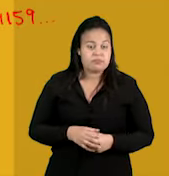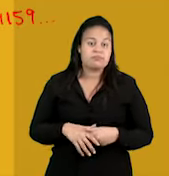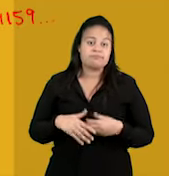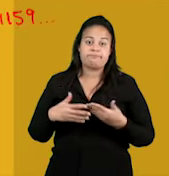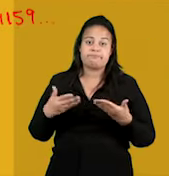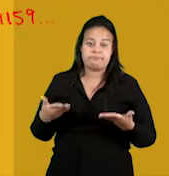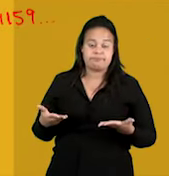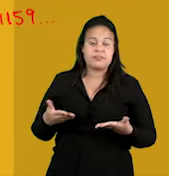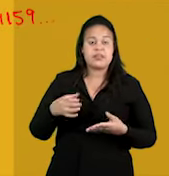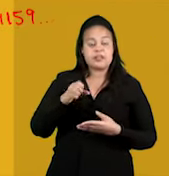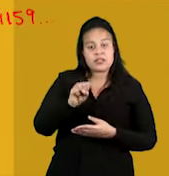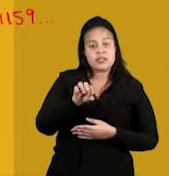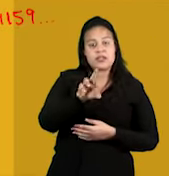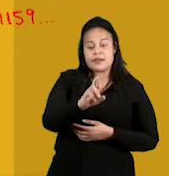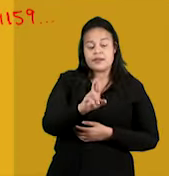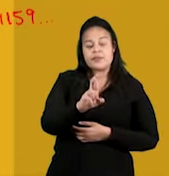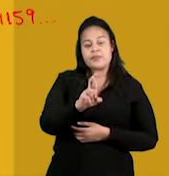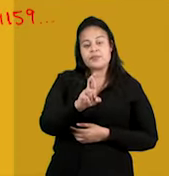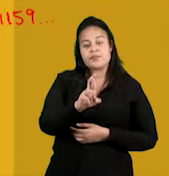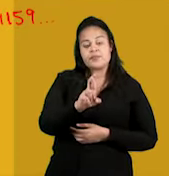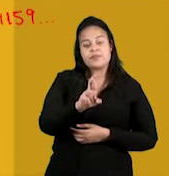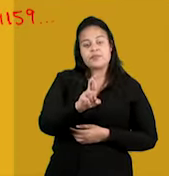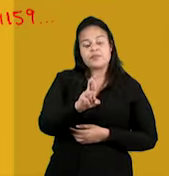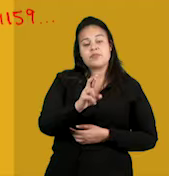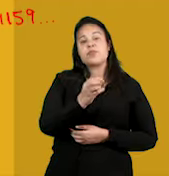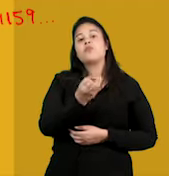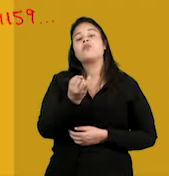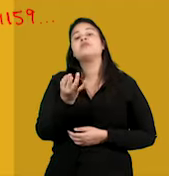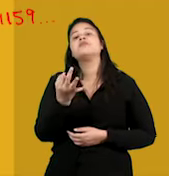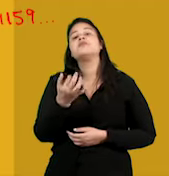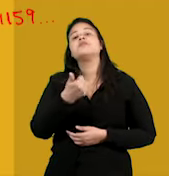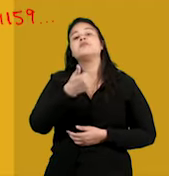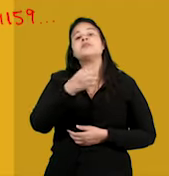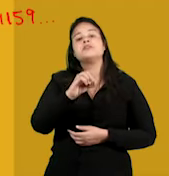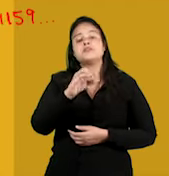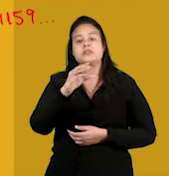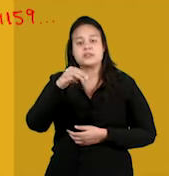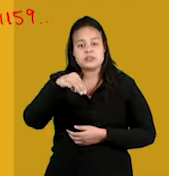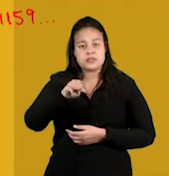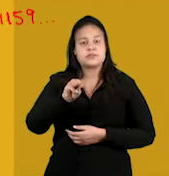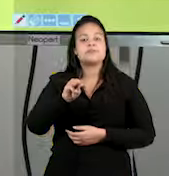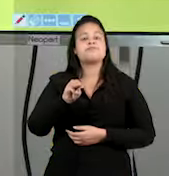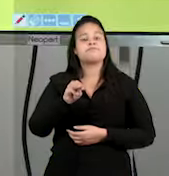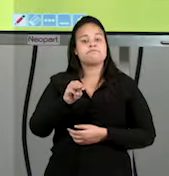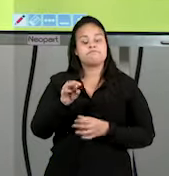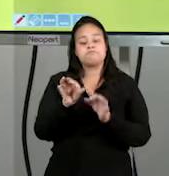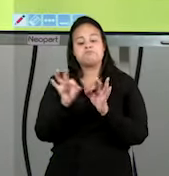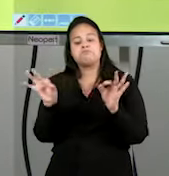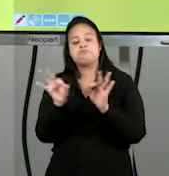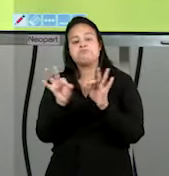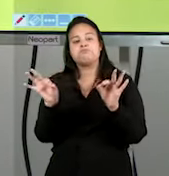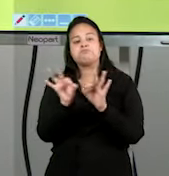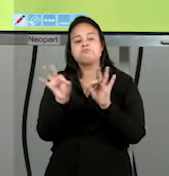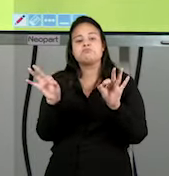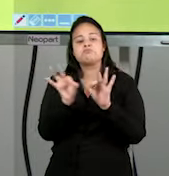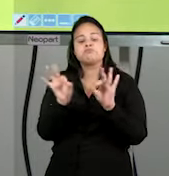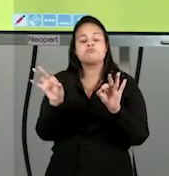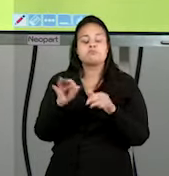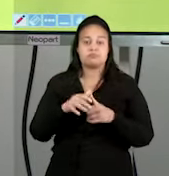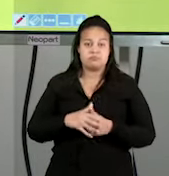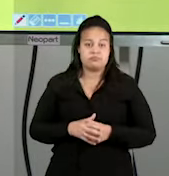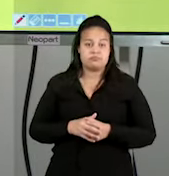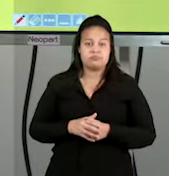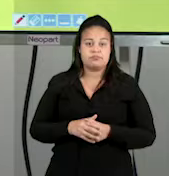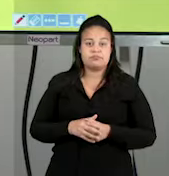Então, se o raio vale 10 centímetros, mede 10 centímetros,